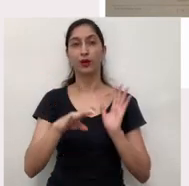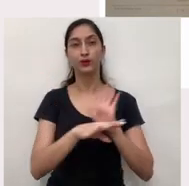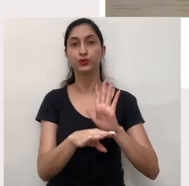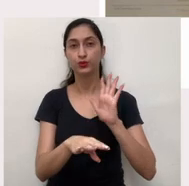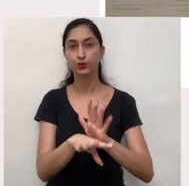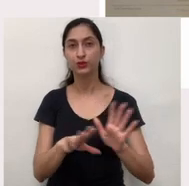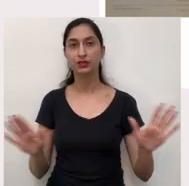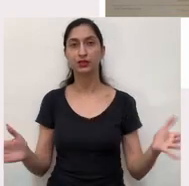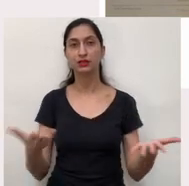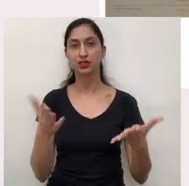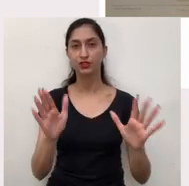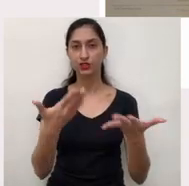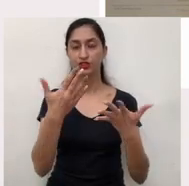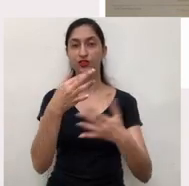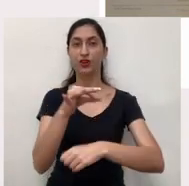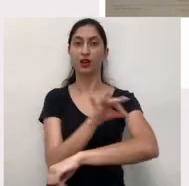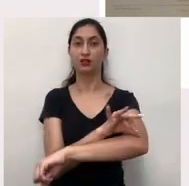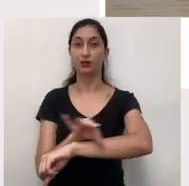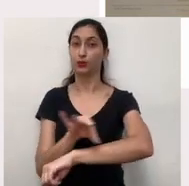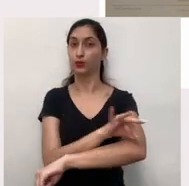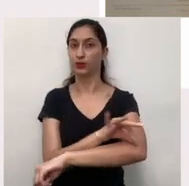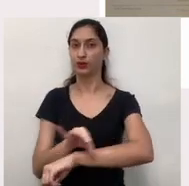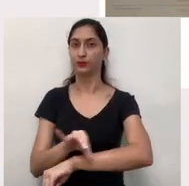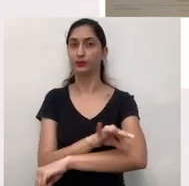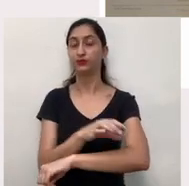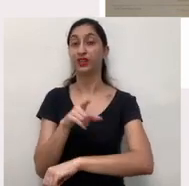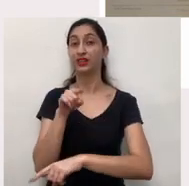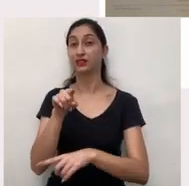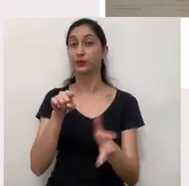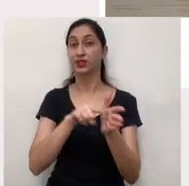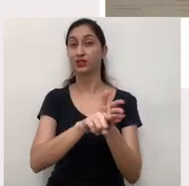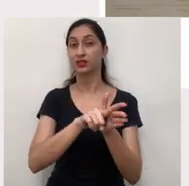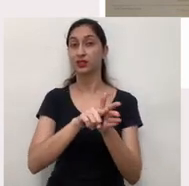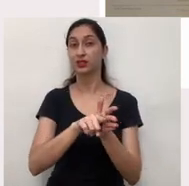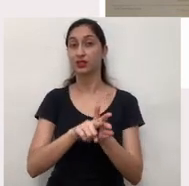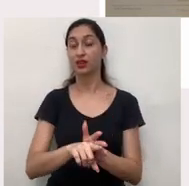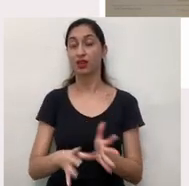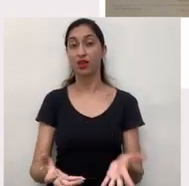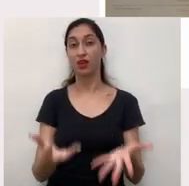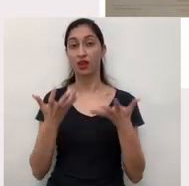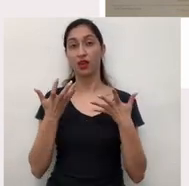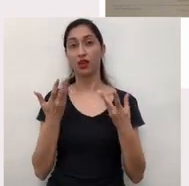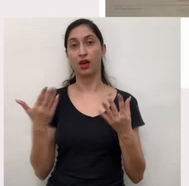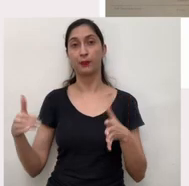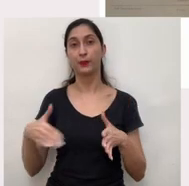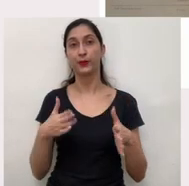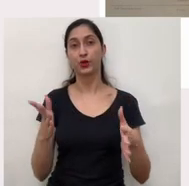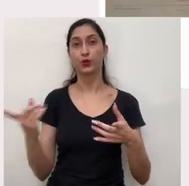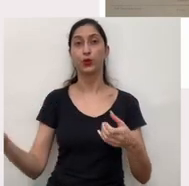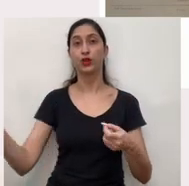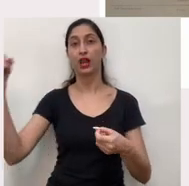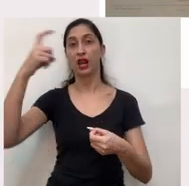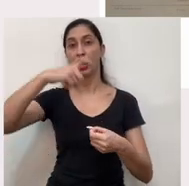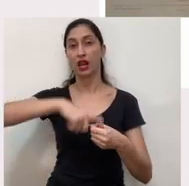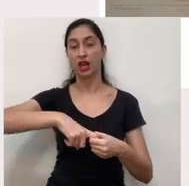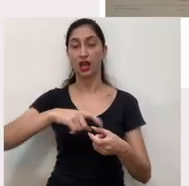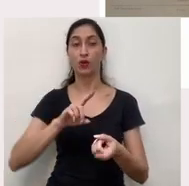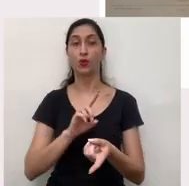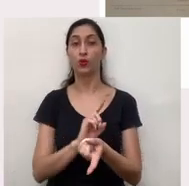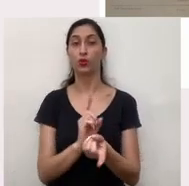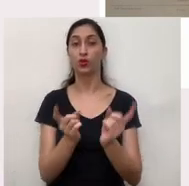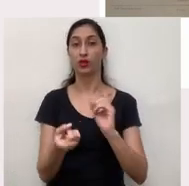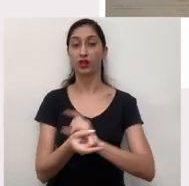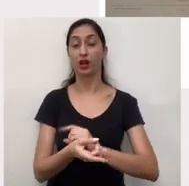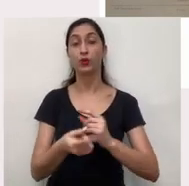alimentando o fazer arquitetônico, né. A pesquisa busca fazer esse caminho inverso, né, que é mapear